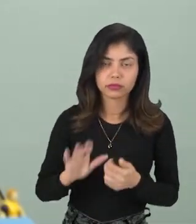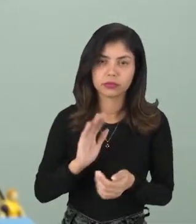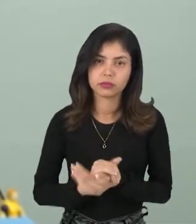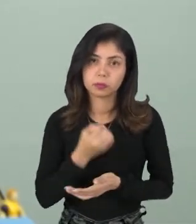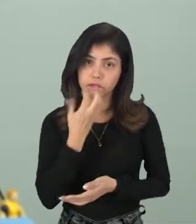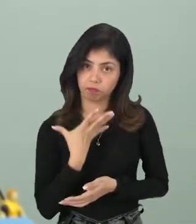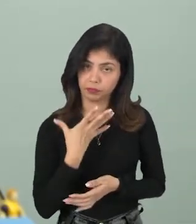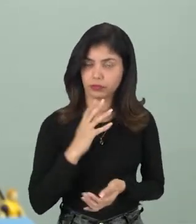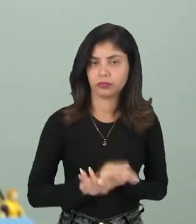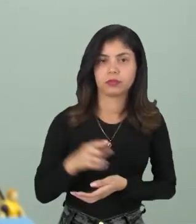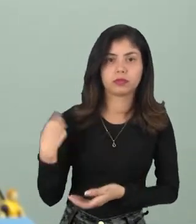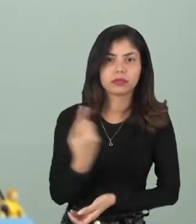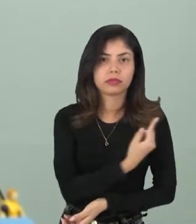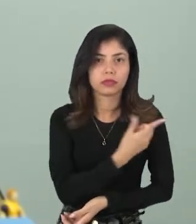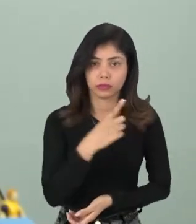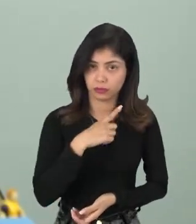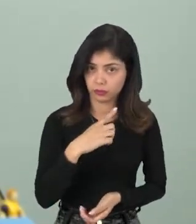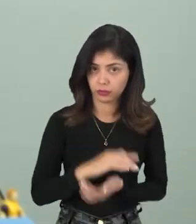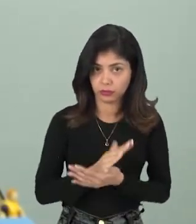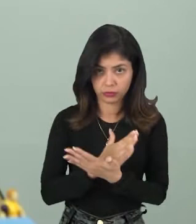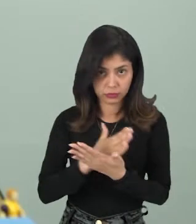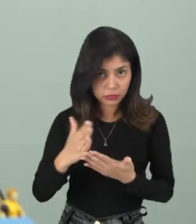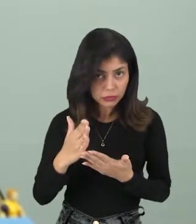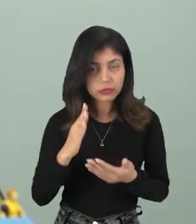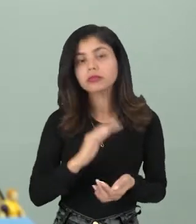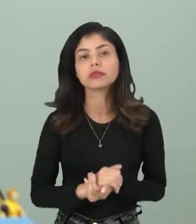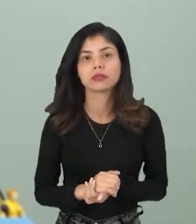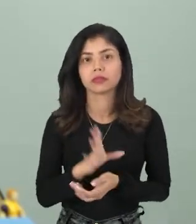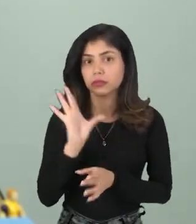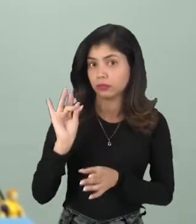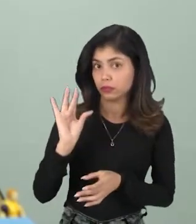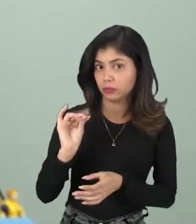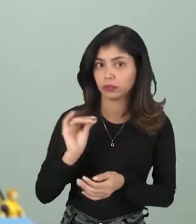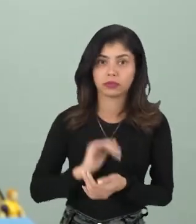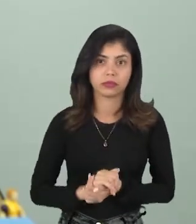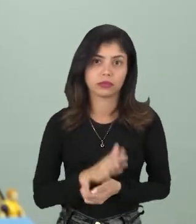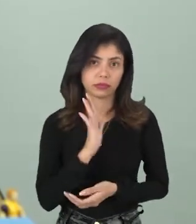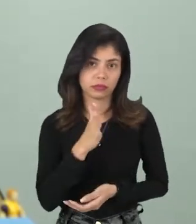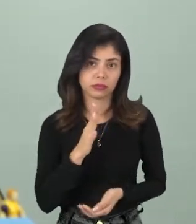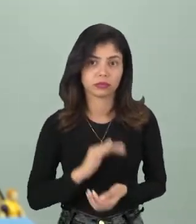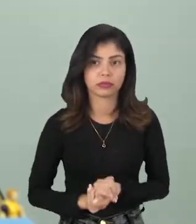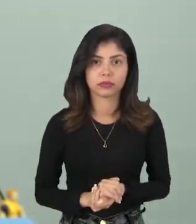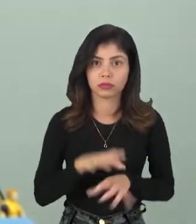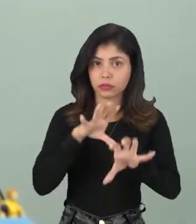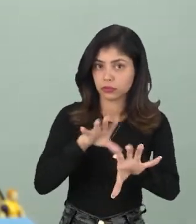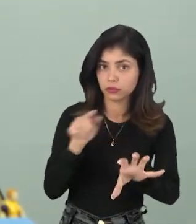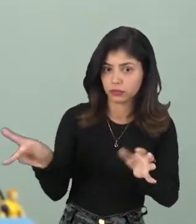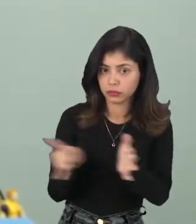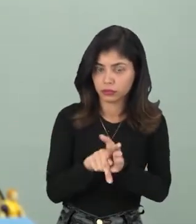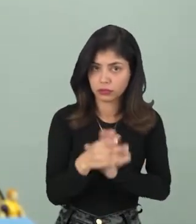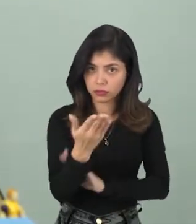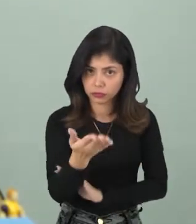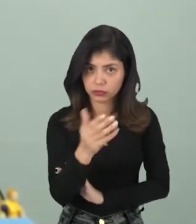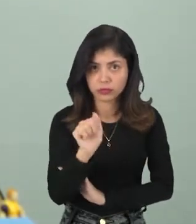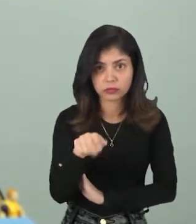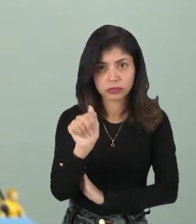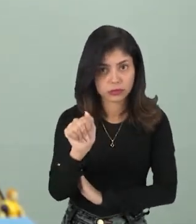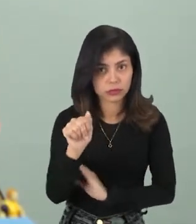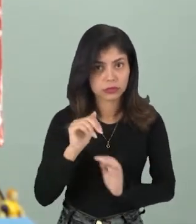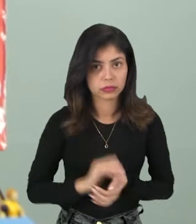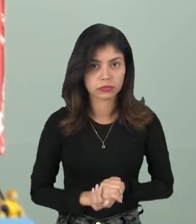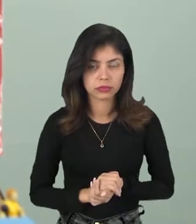Ball nós temos uma quantidade Inicial já colado no álbum e aqui está o álbum de Ana Olhem